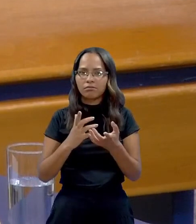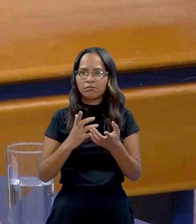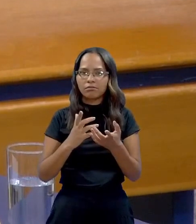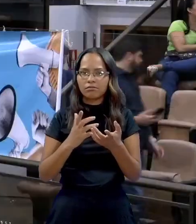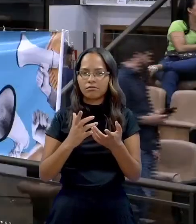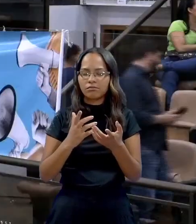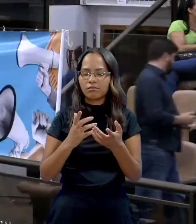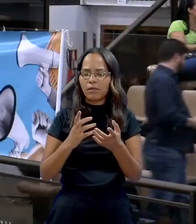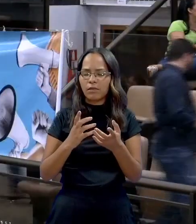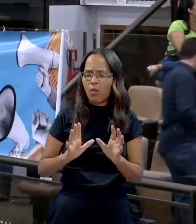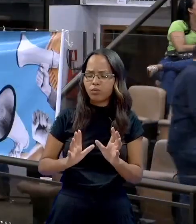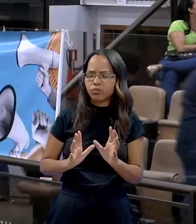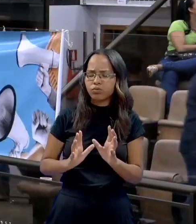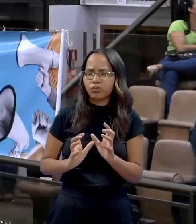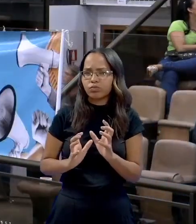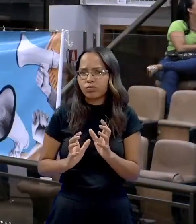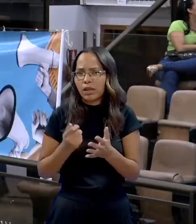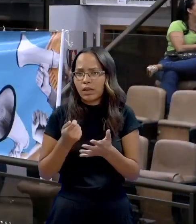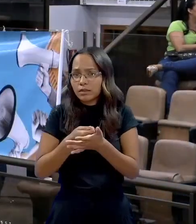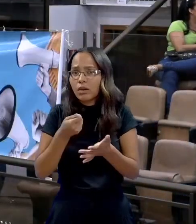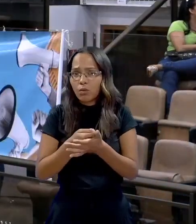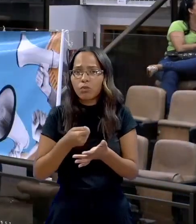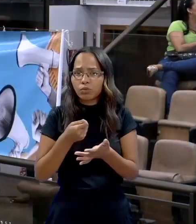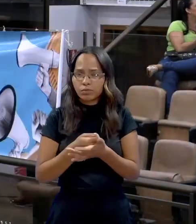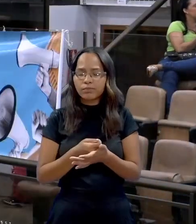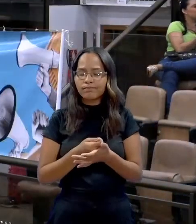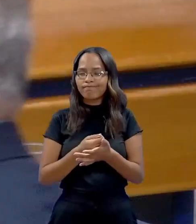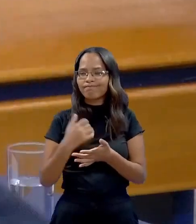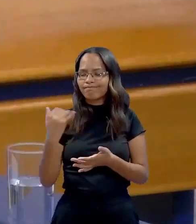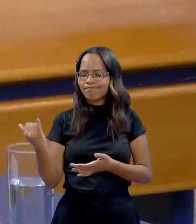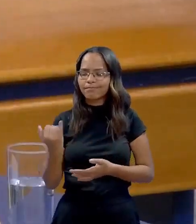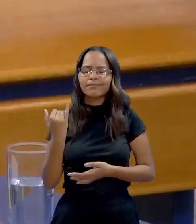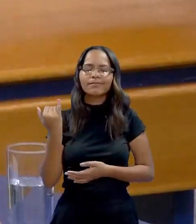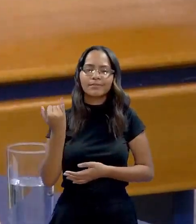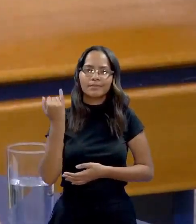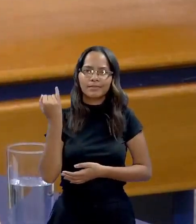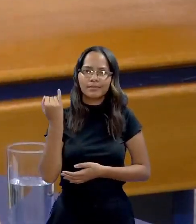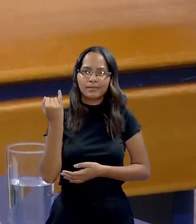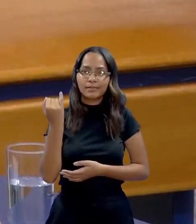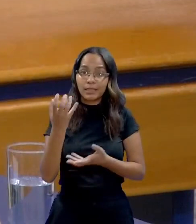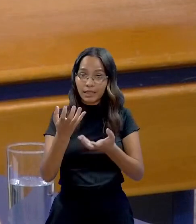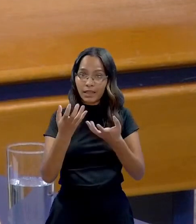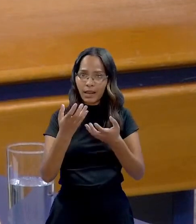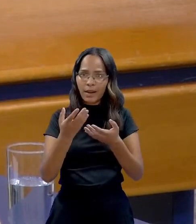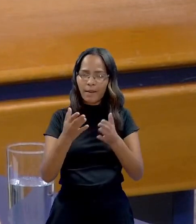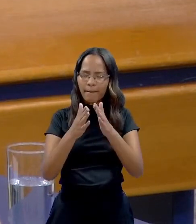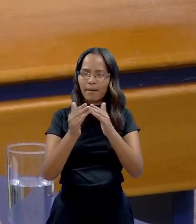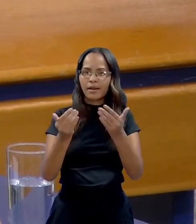desta luta tão importante. Então, senhor presidente, solicitar a Vossa Excelência, que automaticamente é o nosso